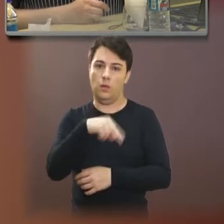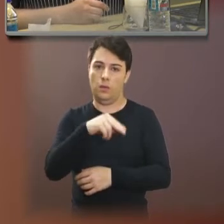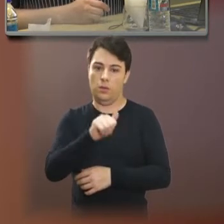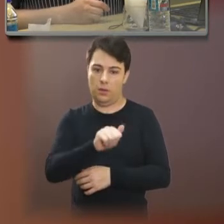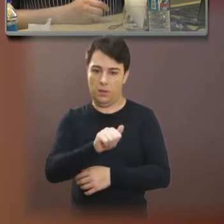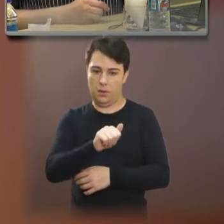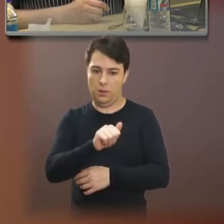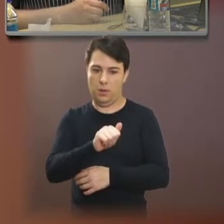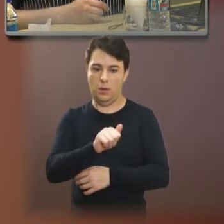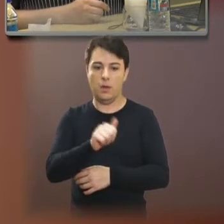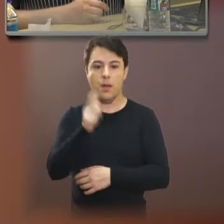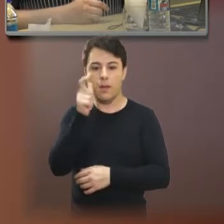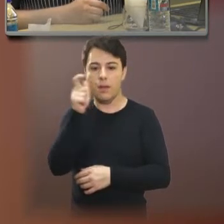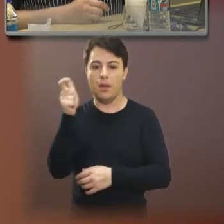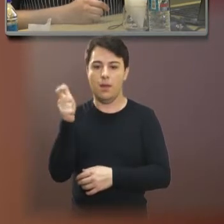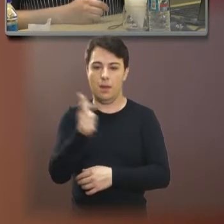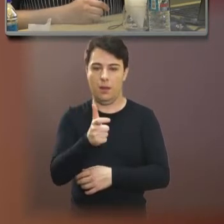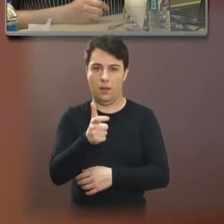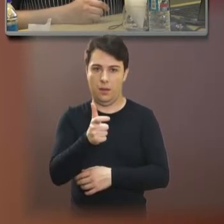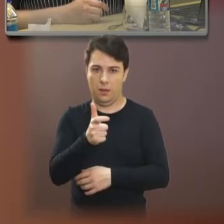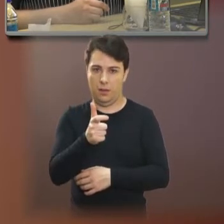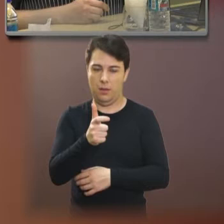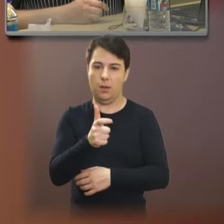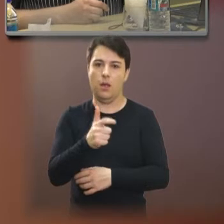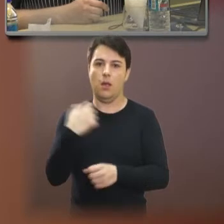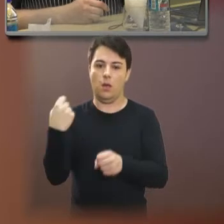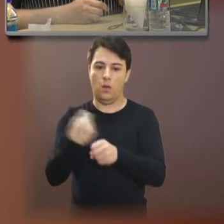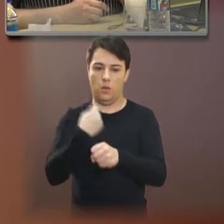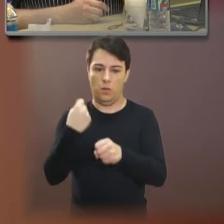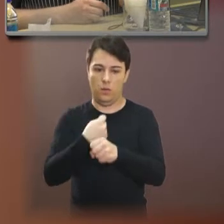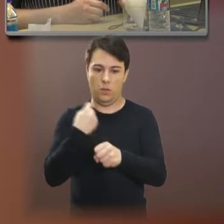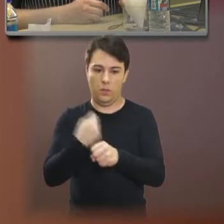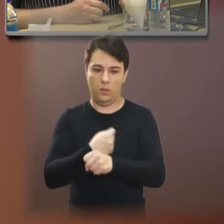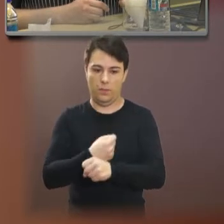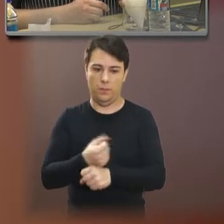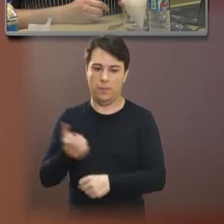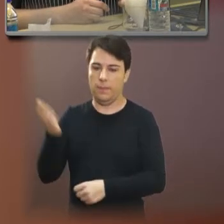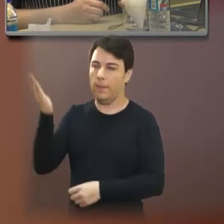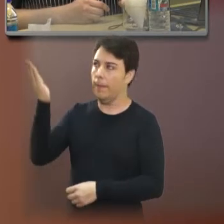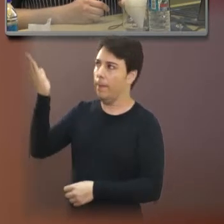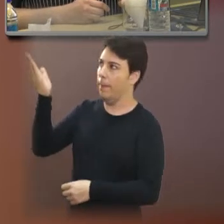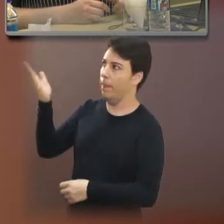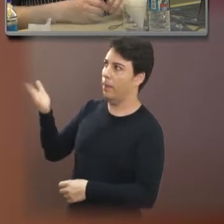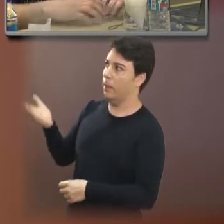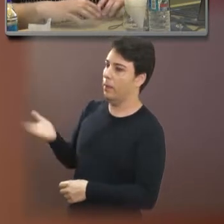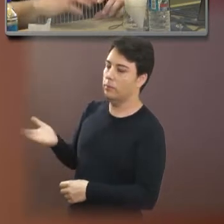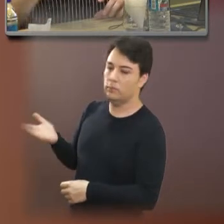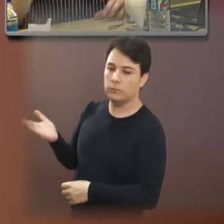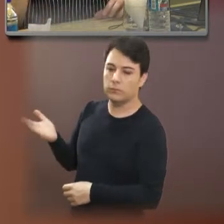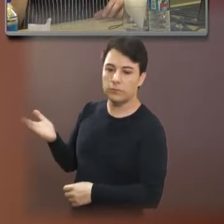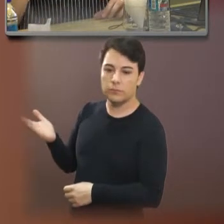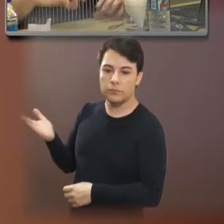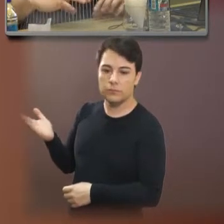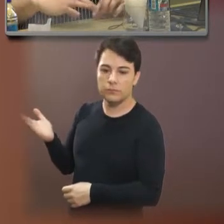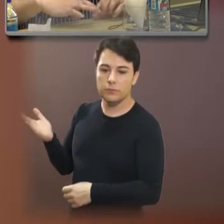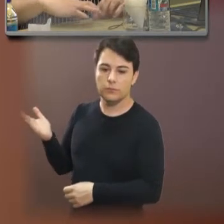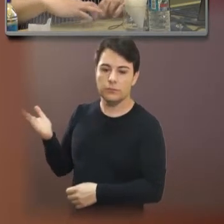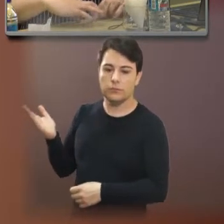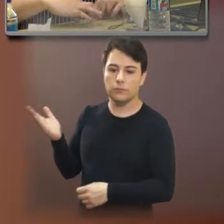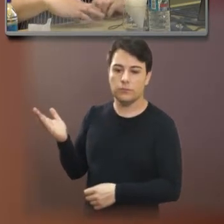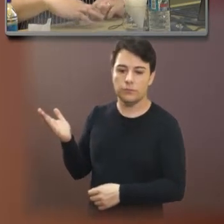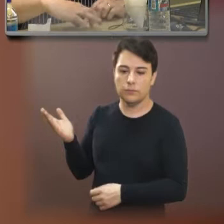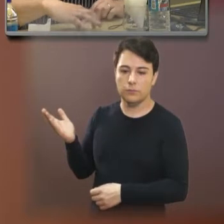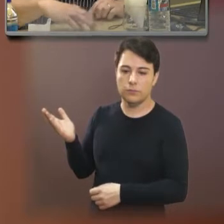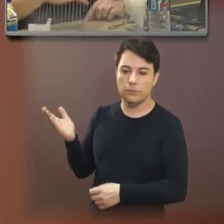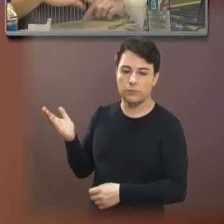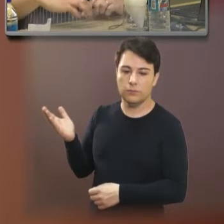Interesse Urbanístico, Área da Cidade de Transição e Expansão Urbana. Então, onde a gente vai ver no mapa,